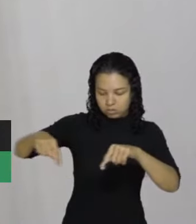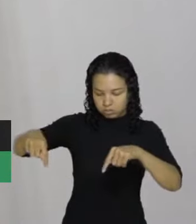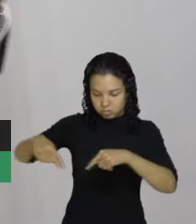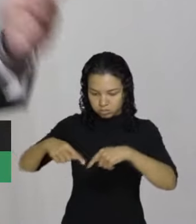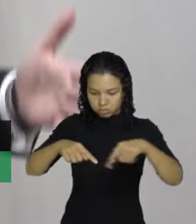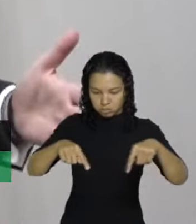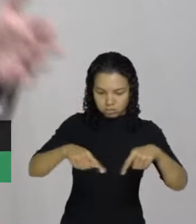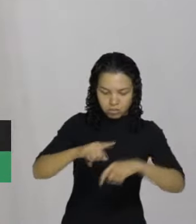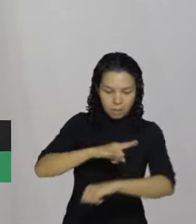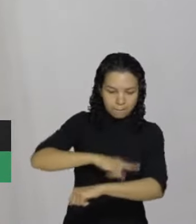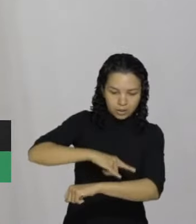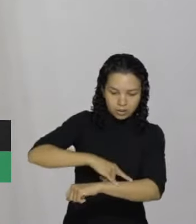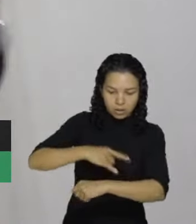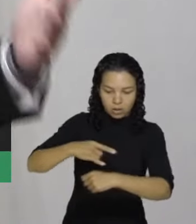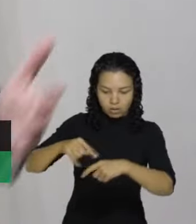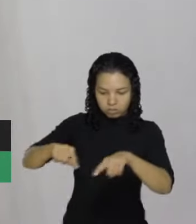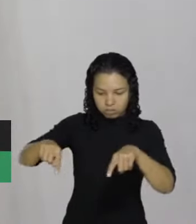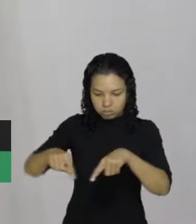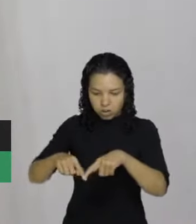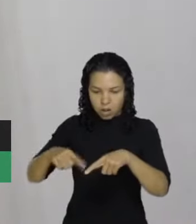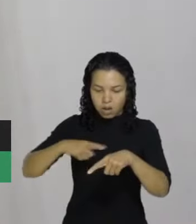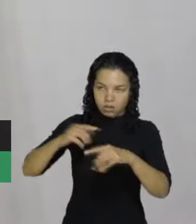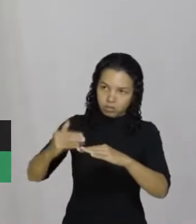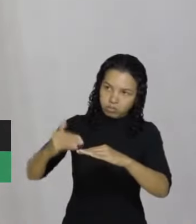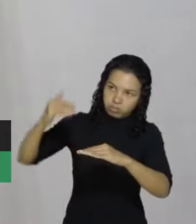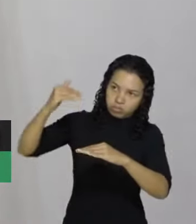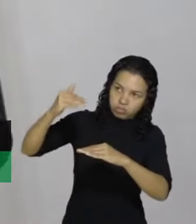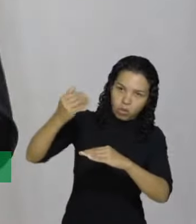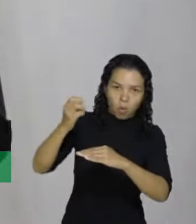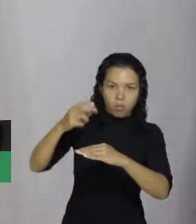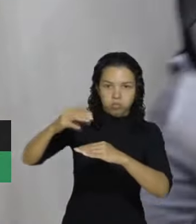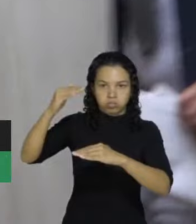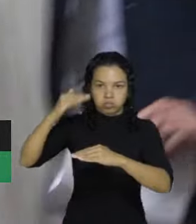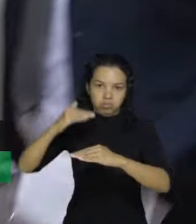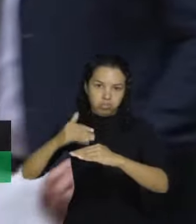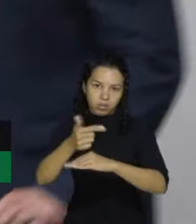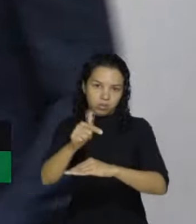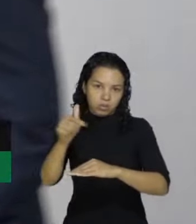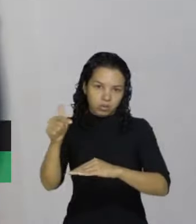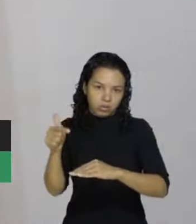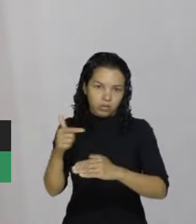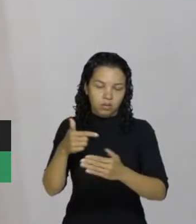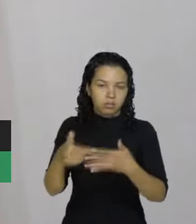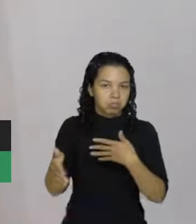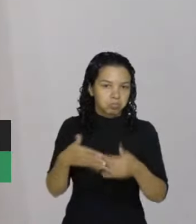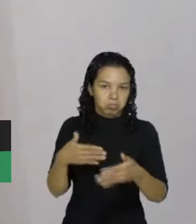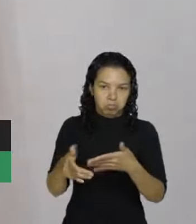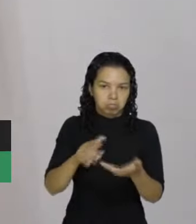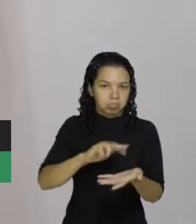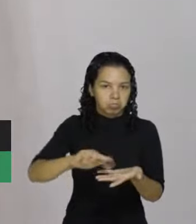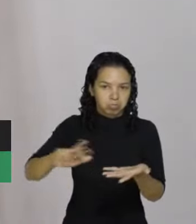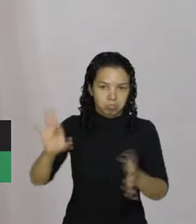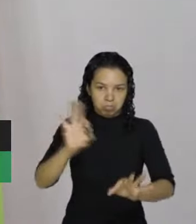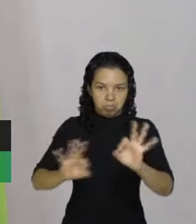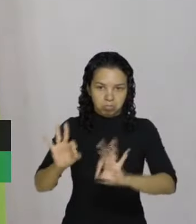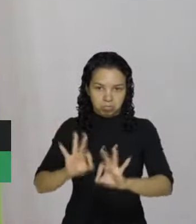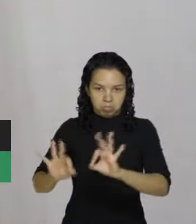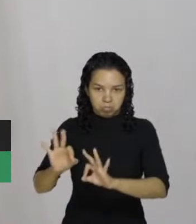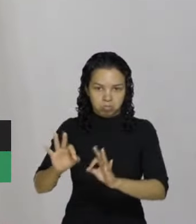banheiros, com mezanino ou sem mezanino, e por aí vai. Esse projeto, ele é